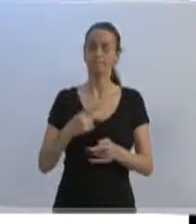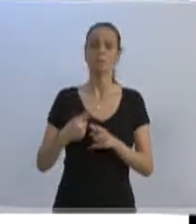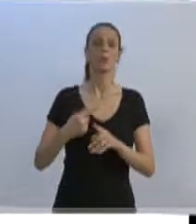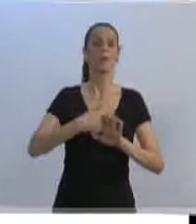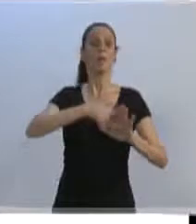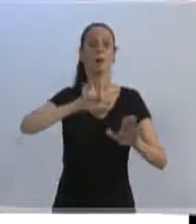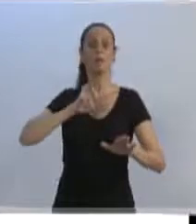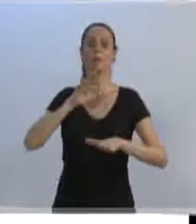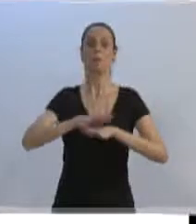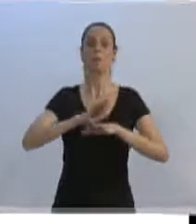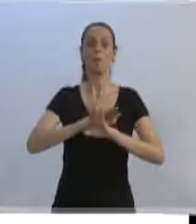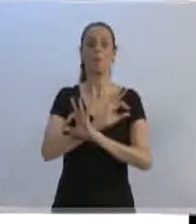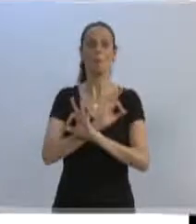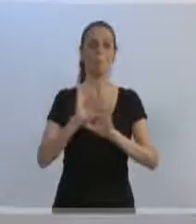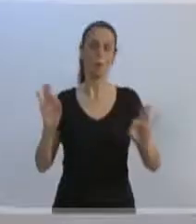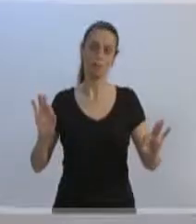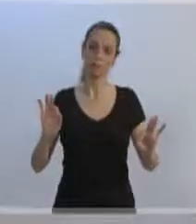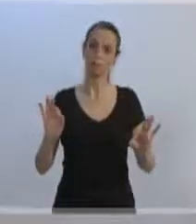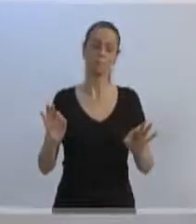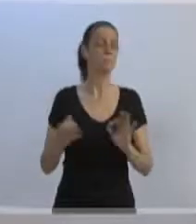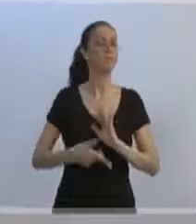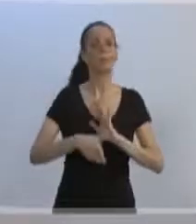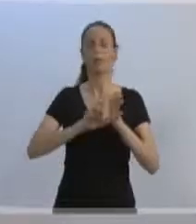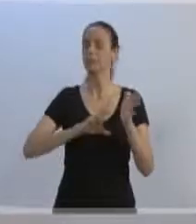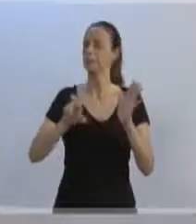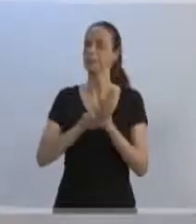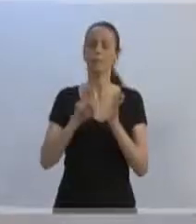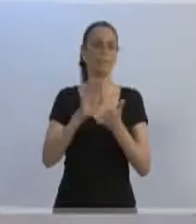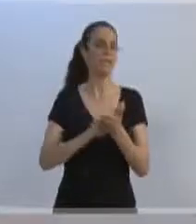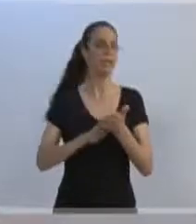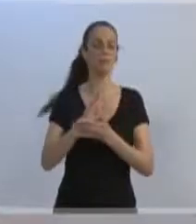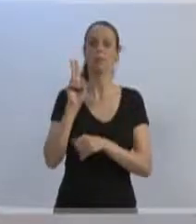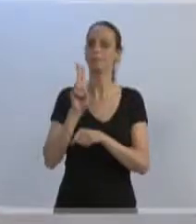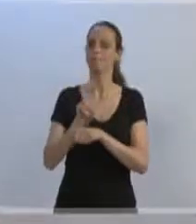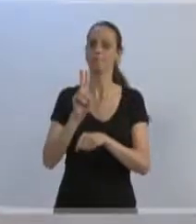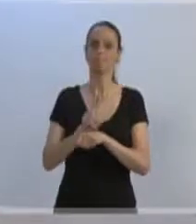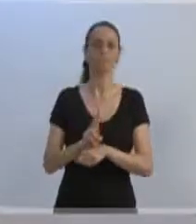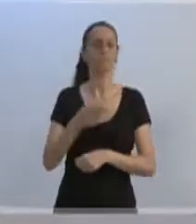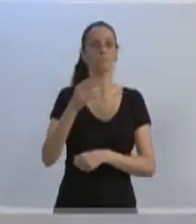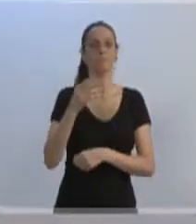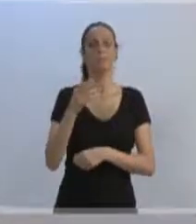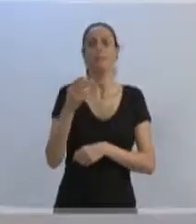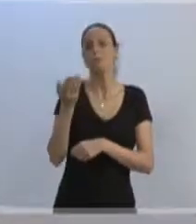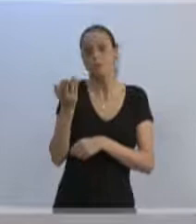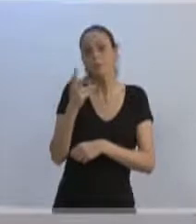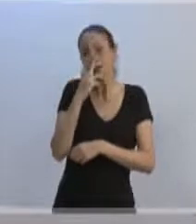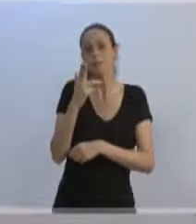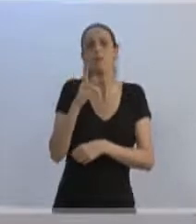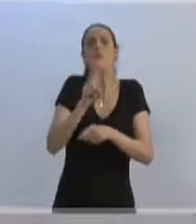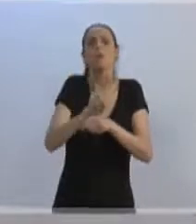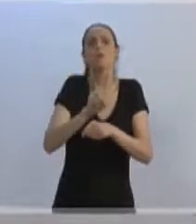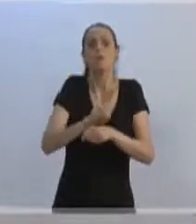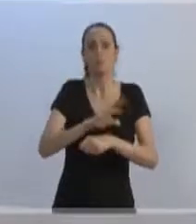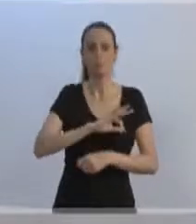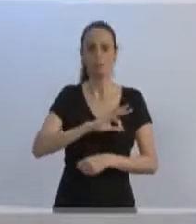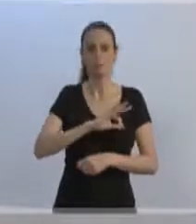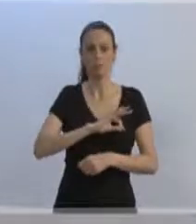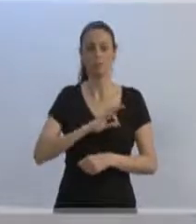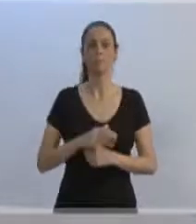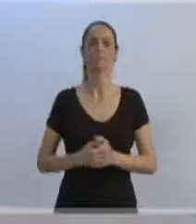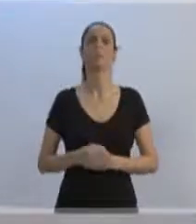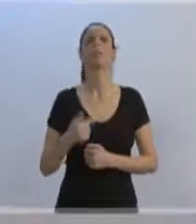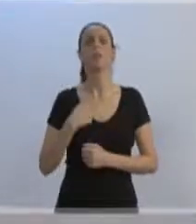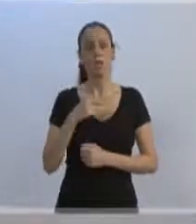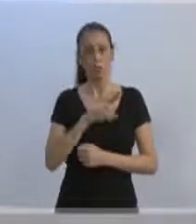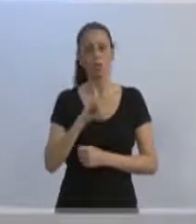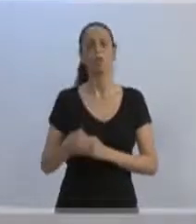fizeram nada antes não fizeram lei antes para proteger os policiais militares quero dizer aqui que estou fazendo lei sim para